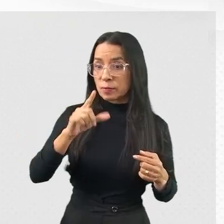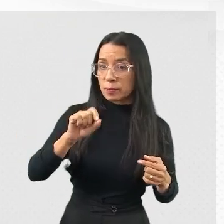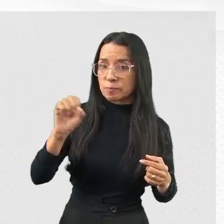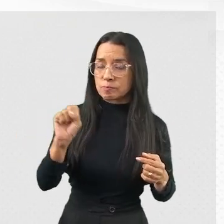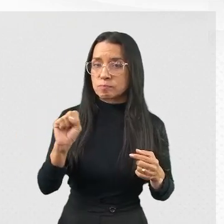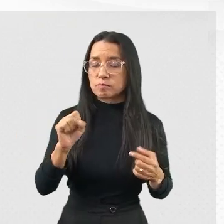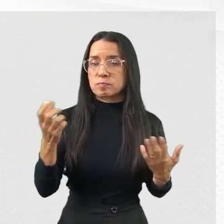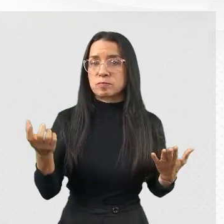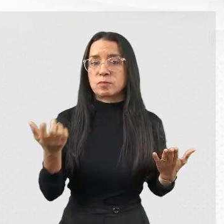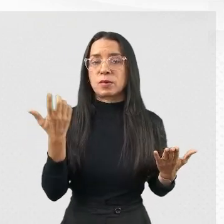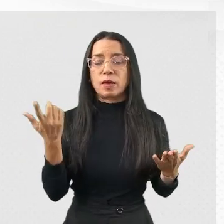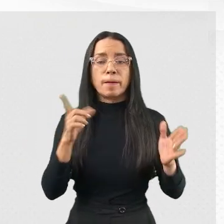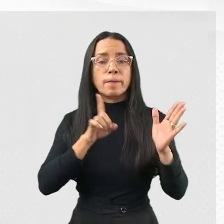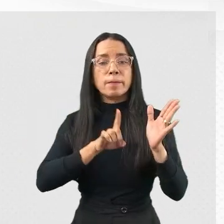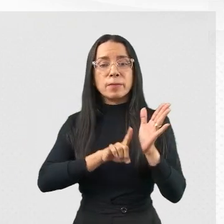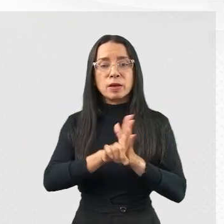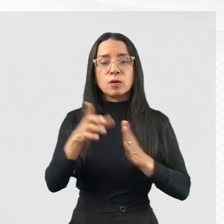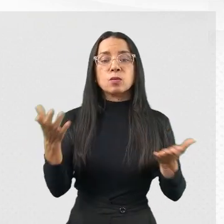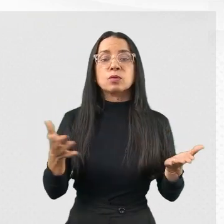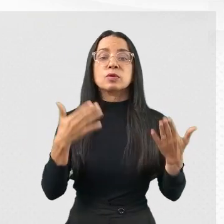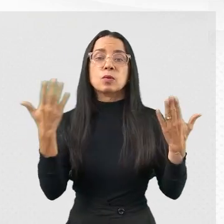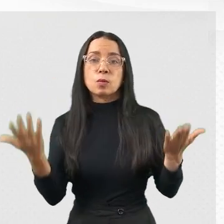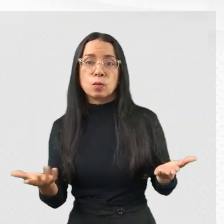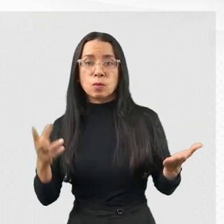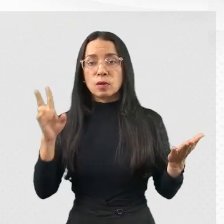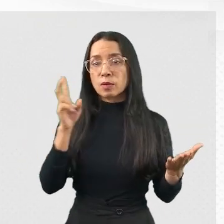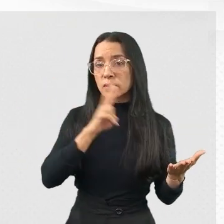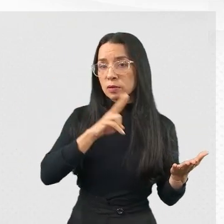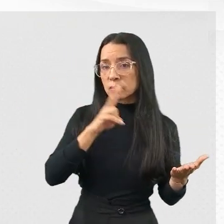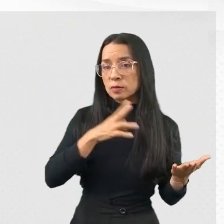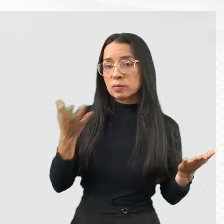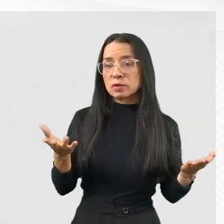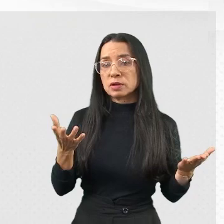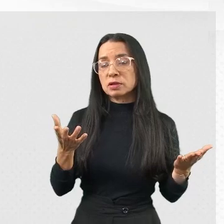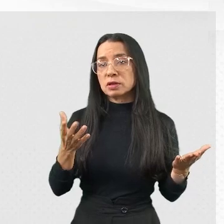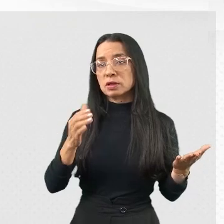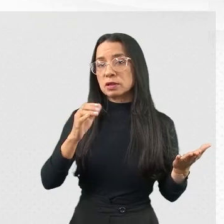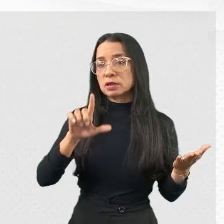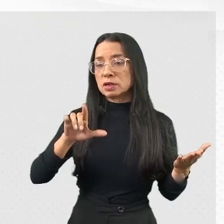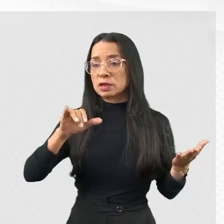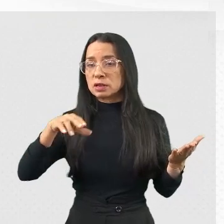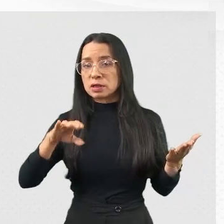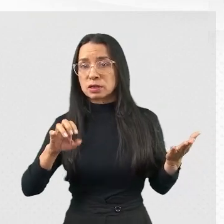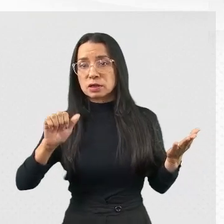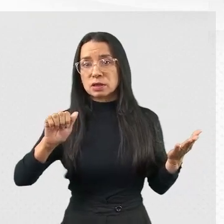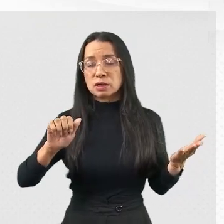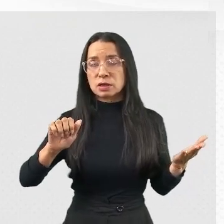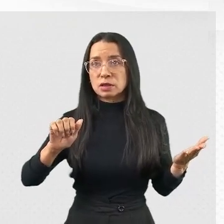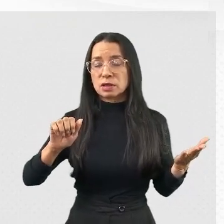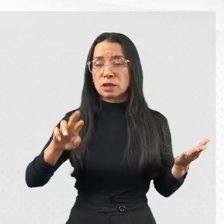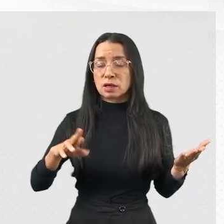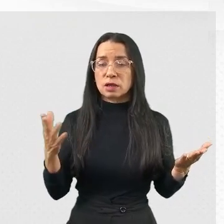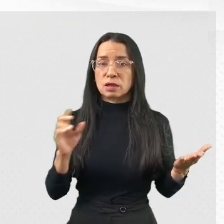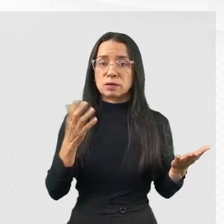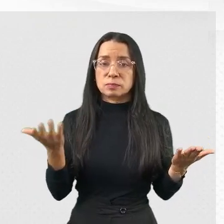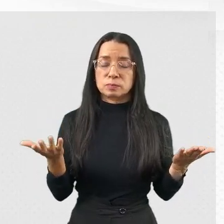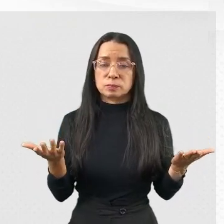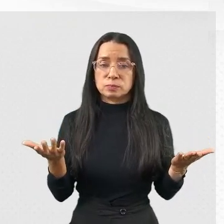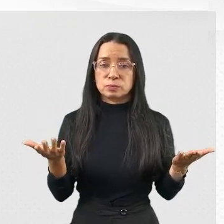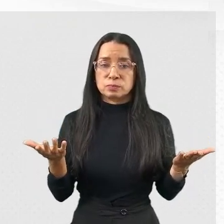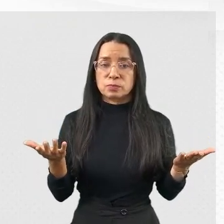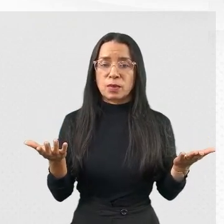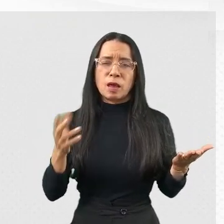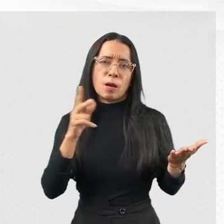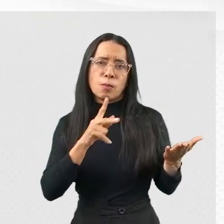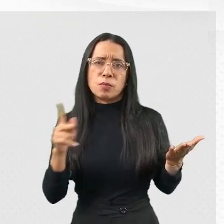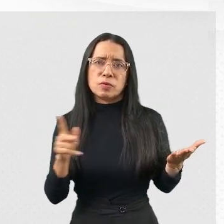segundos. Aí a pergunta, qual é a sua velocidade linear? Que agora que a gente está chamando de velocidade linear. Ah,